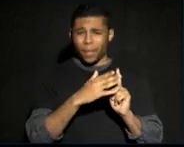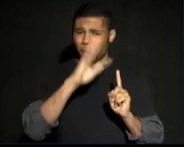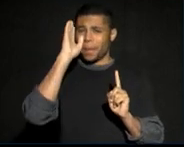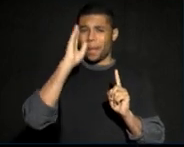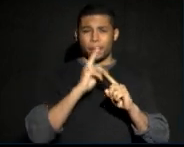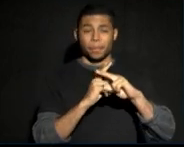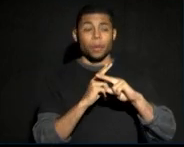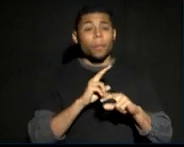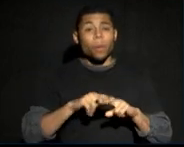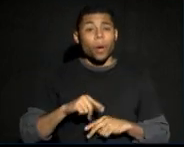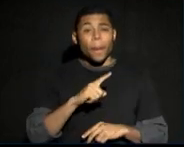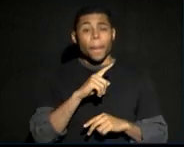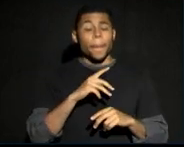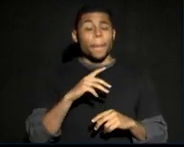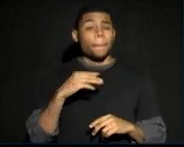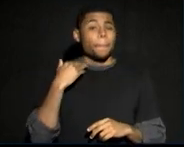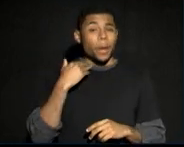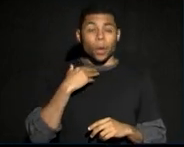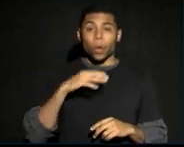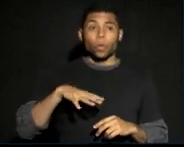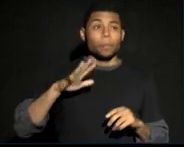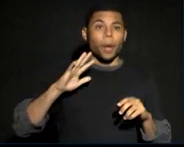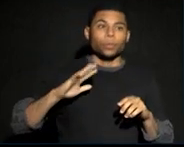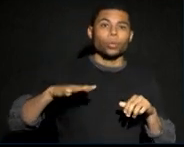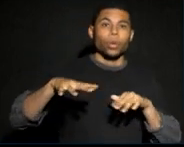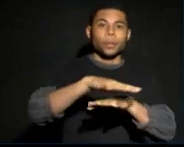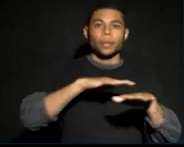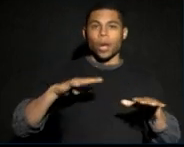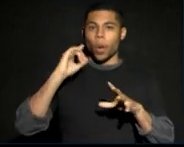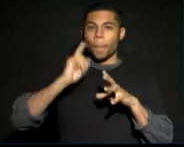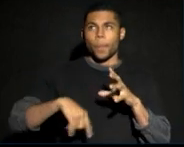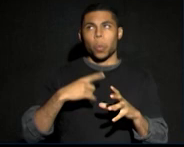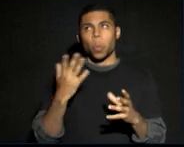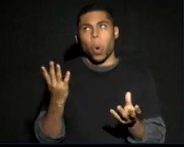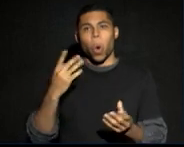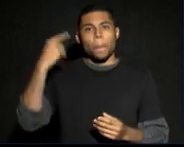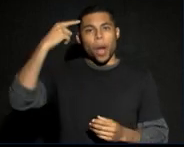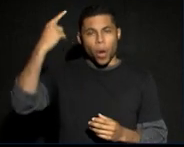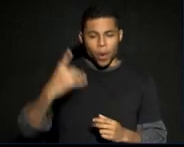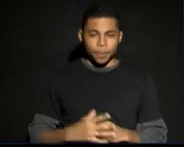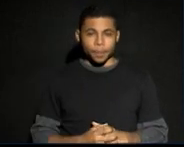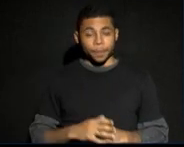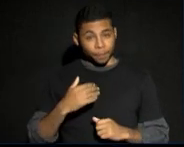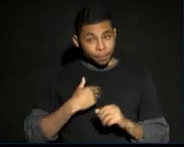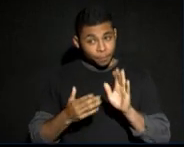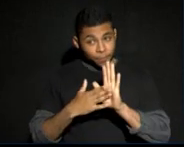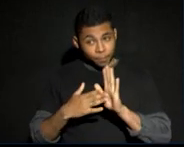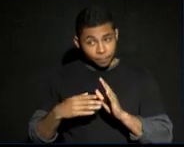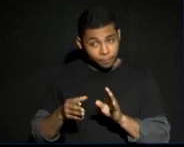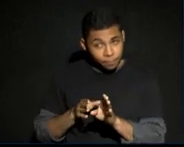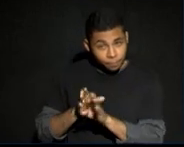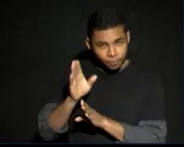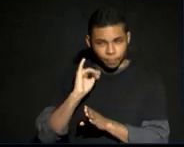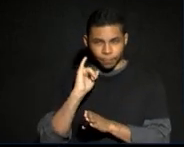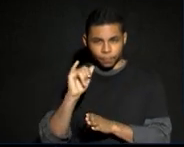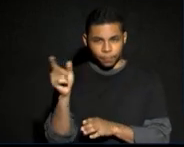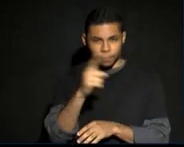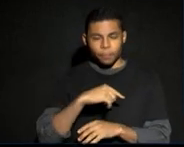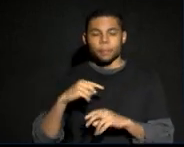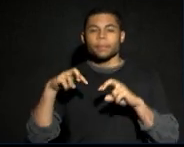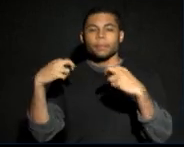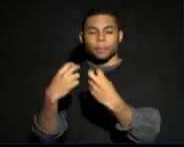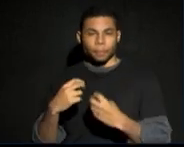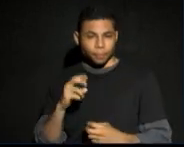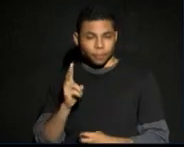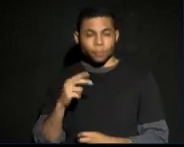por ser um dos maiores bancos sociais do mundo senão maior é o que eu propus o conselho foi